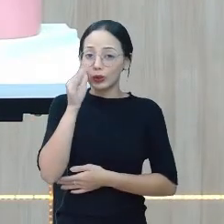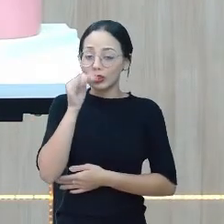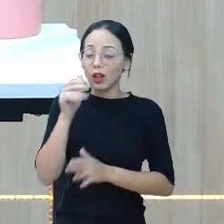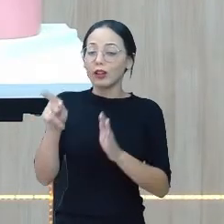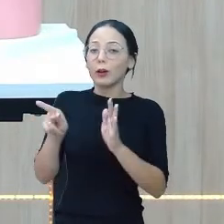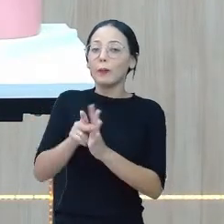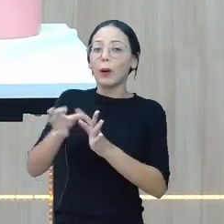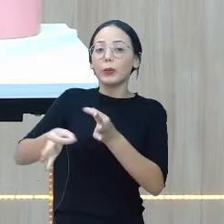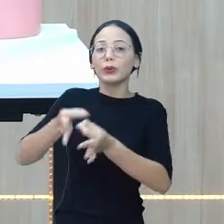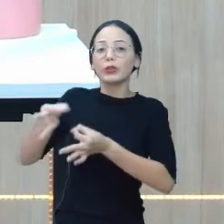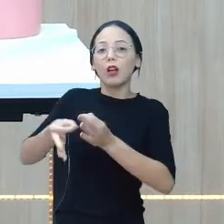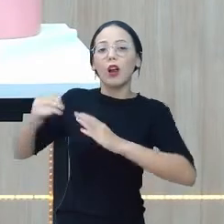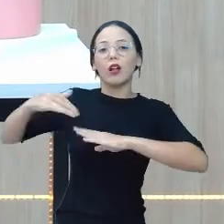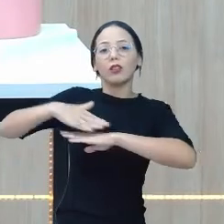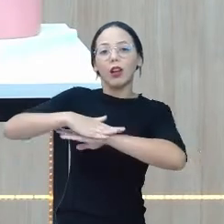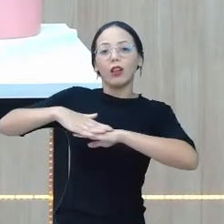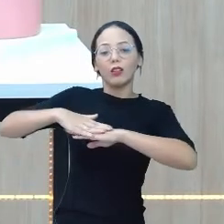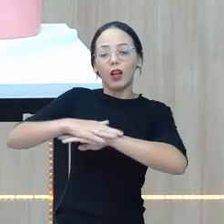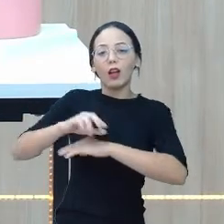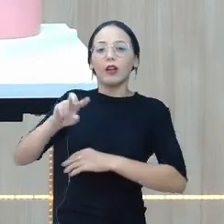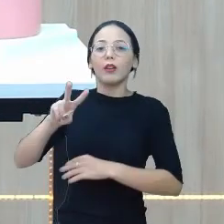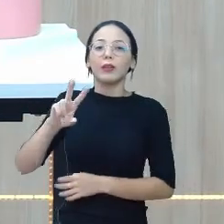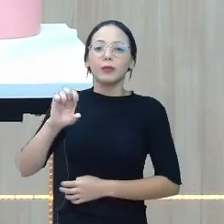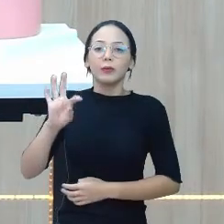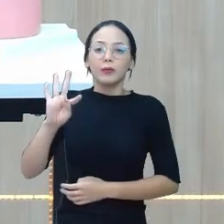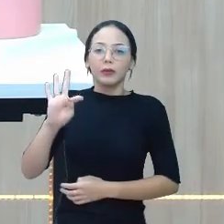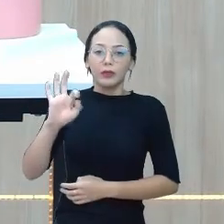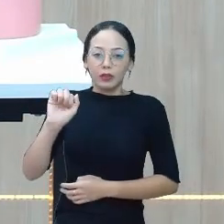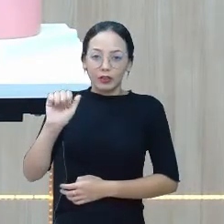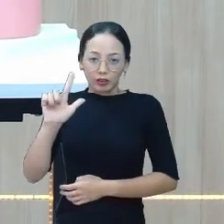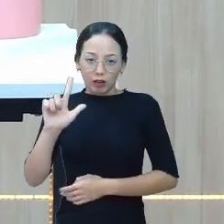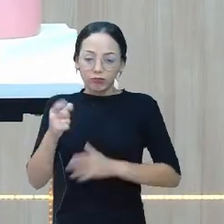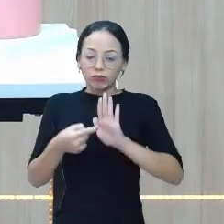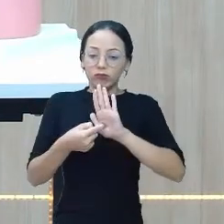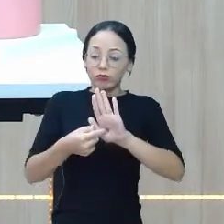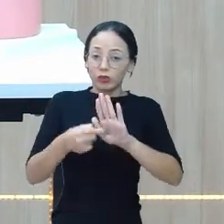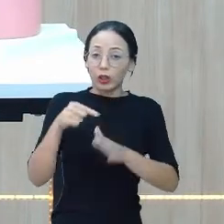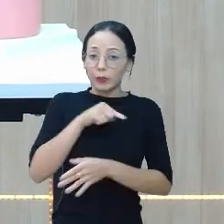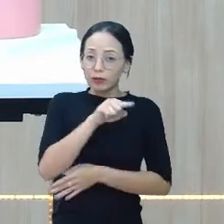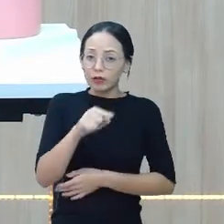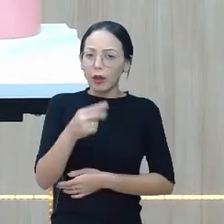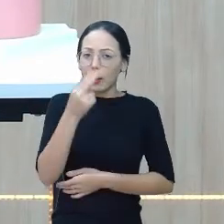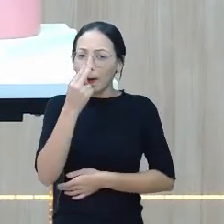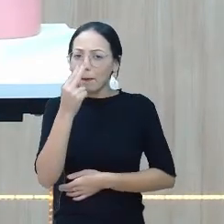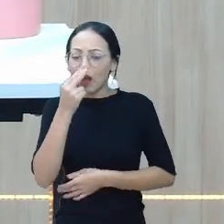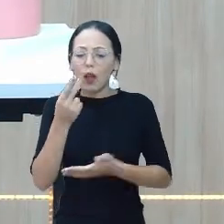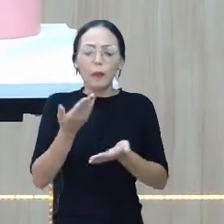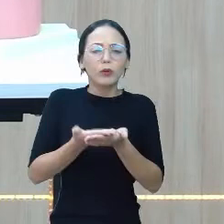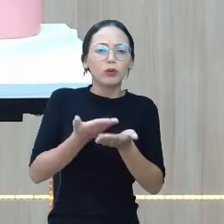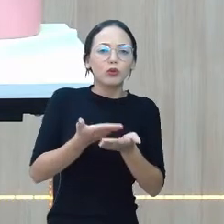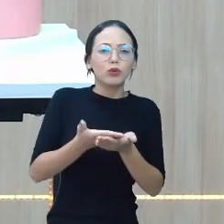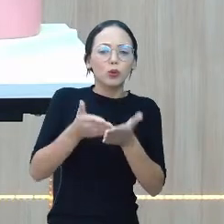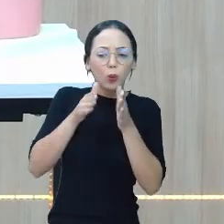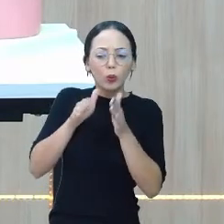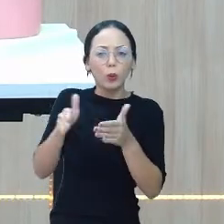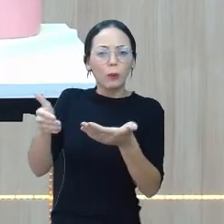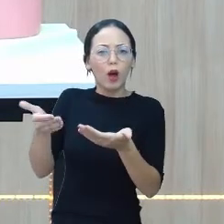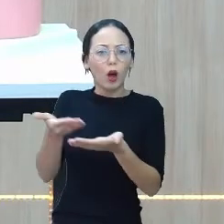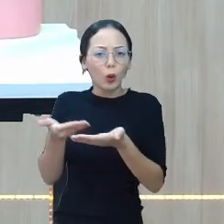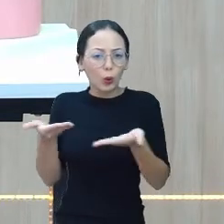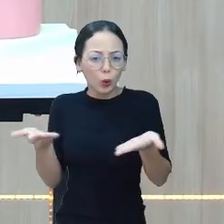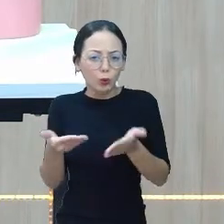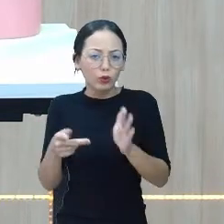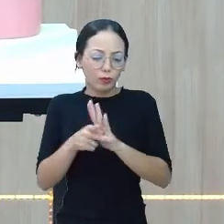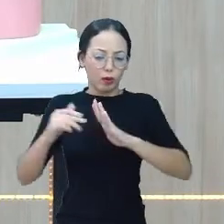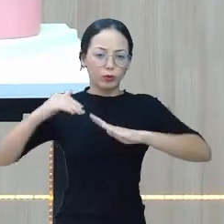relação ao tecido animal e ao tecido vegetal. Eu trouxe para vocês, mesmo sendo um estudo específico hoje de